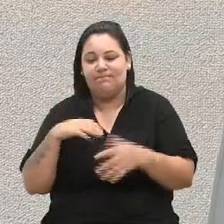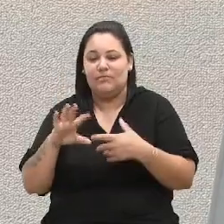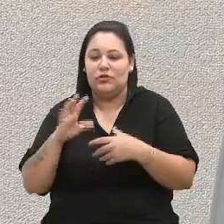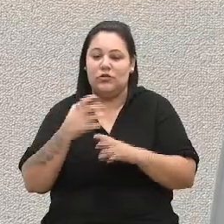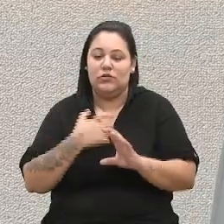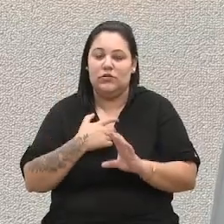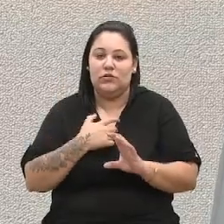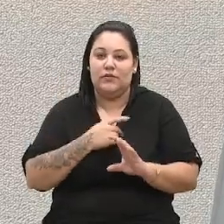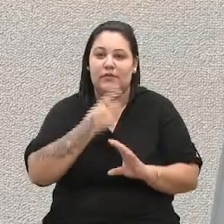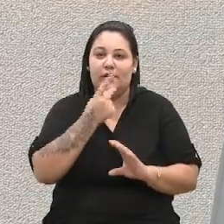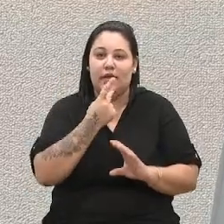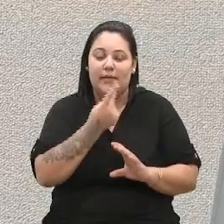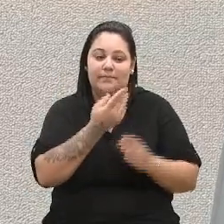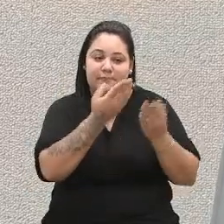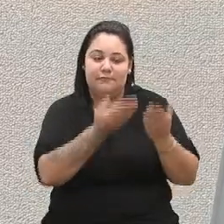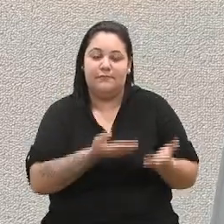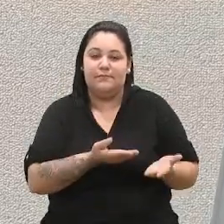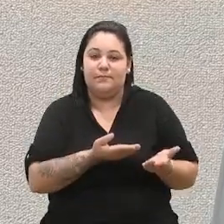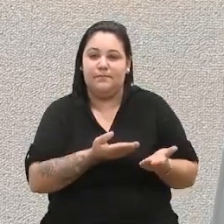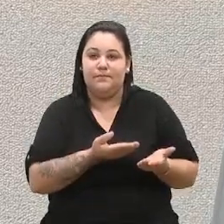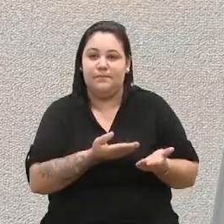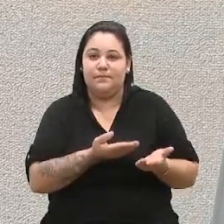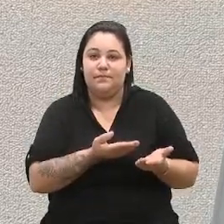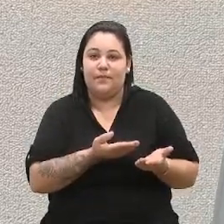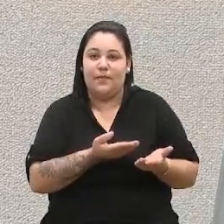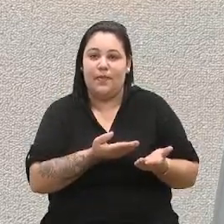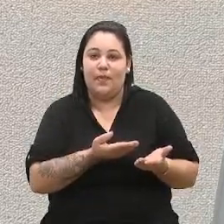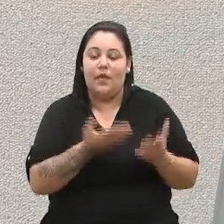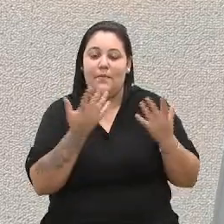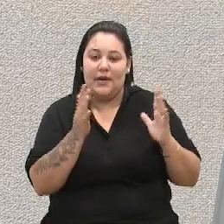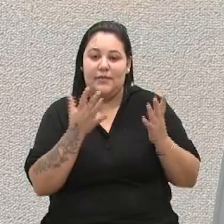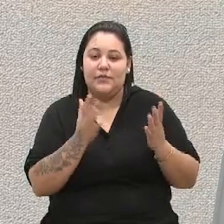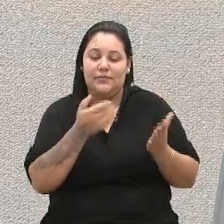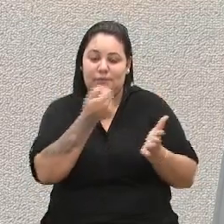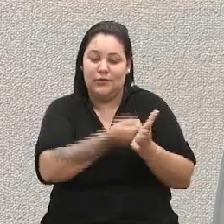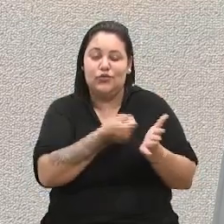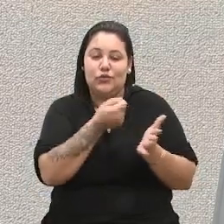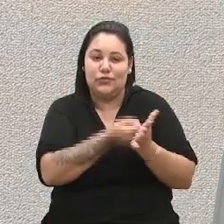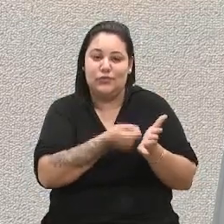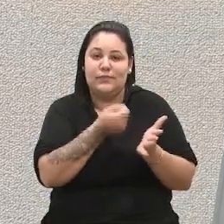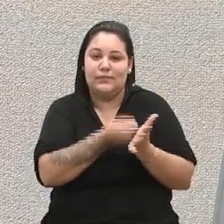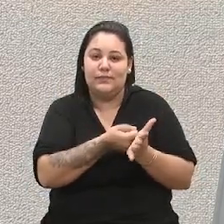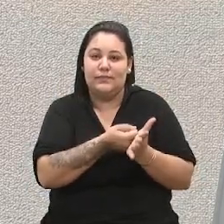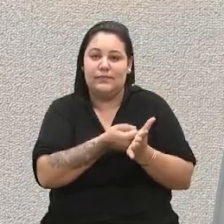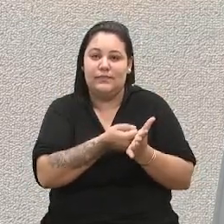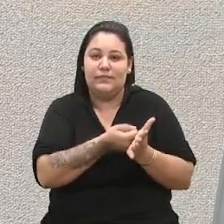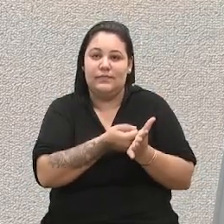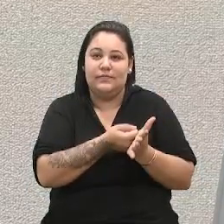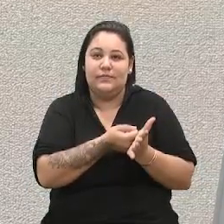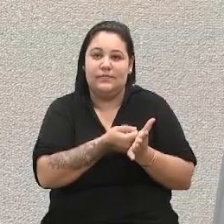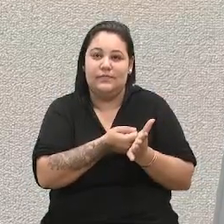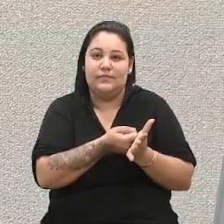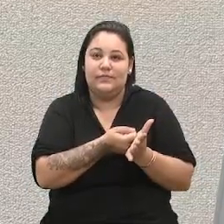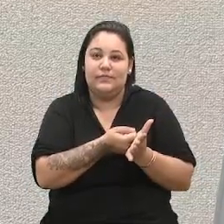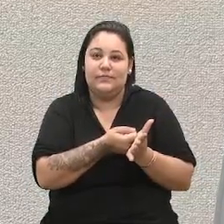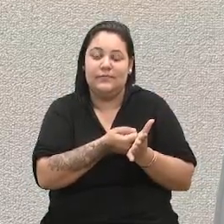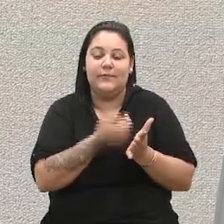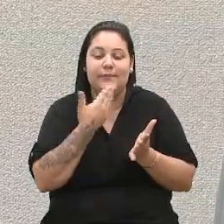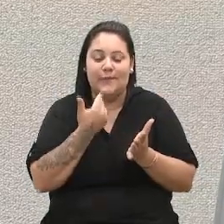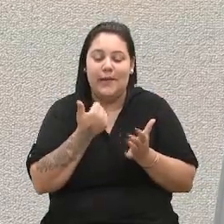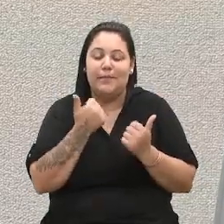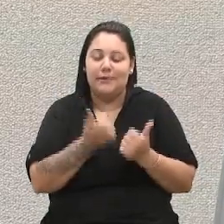para ti que te dar os parabéns pela tua luta, que vale a